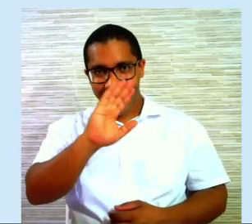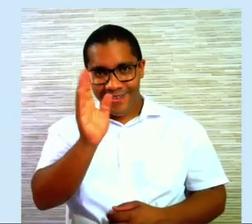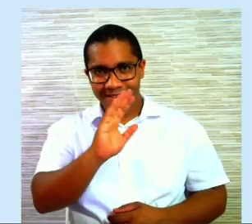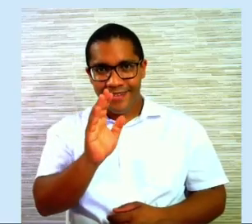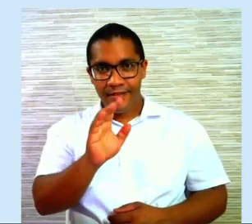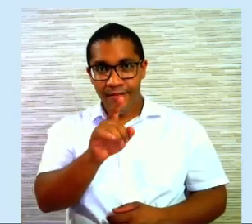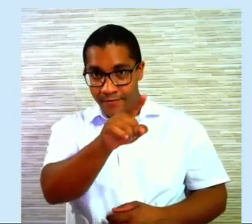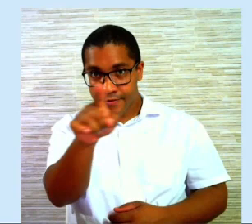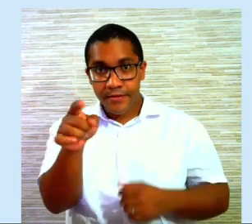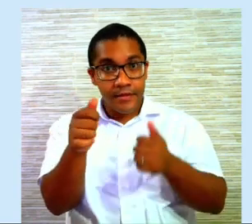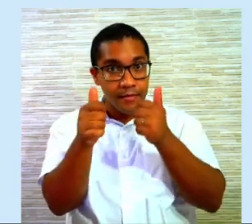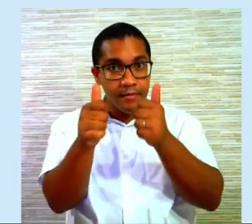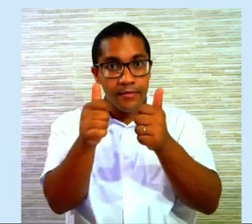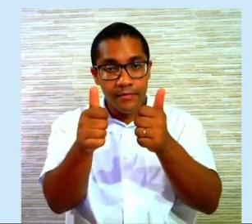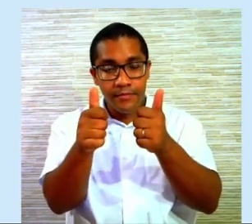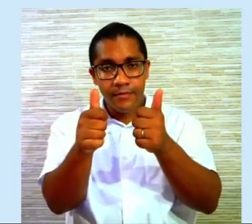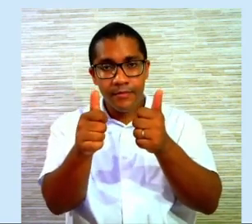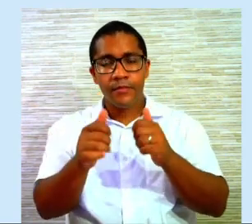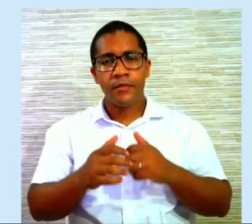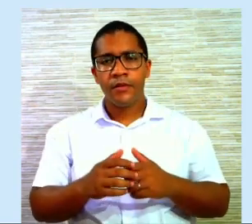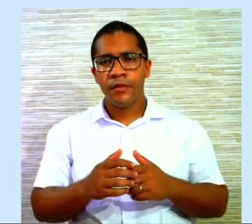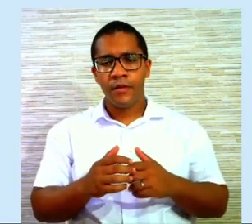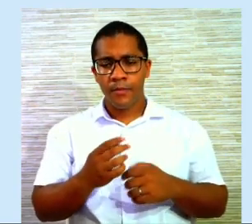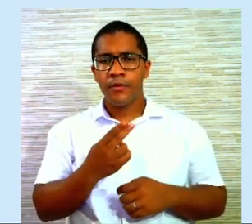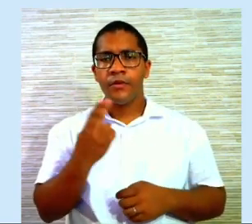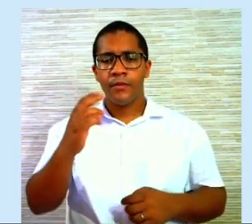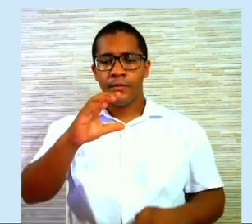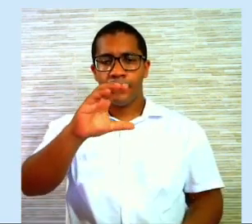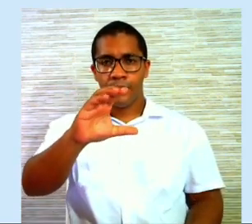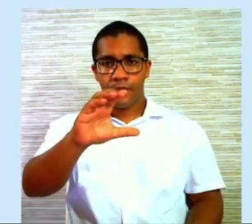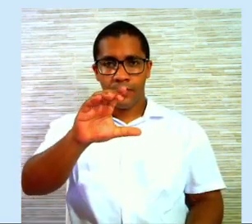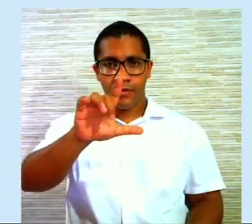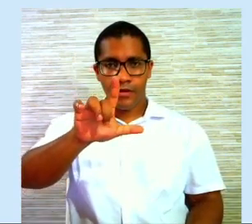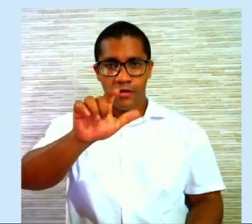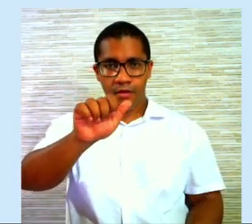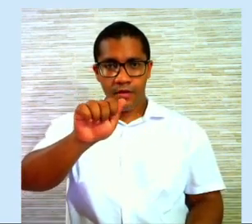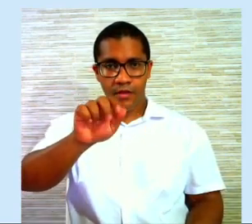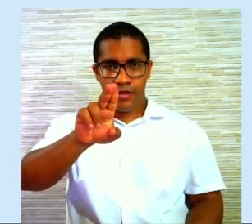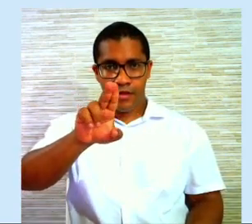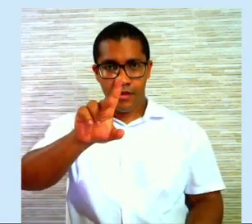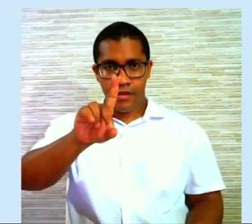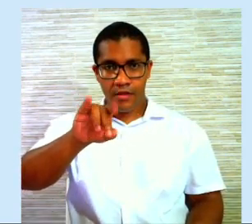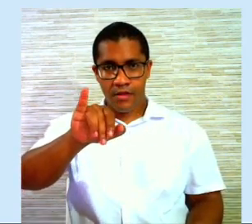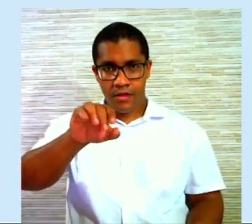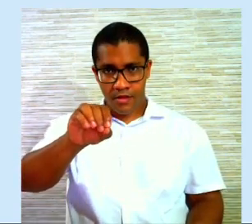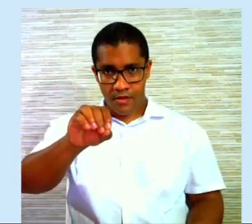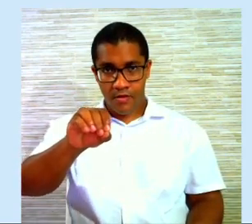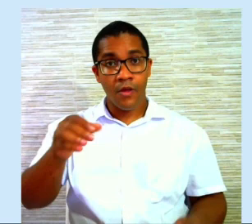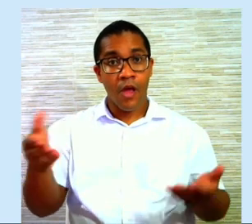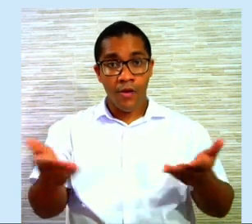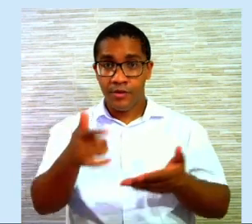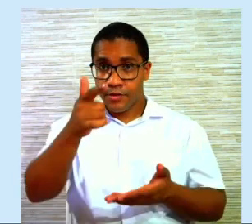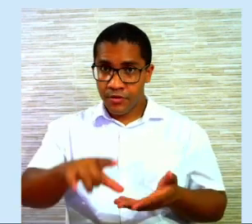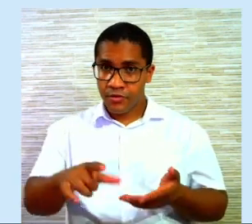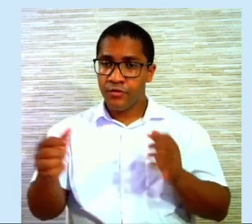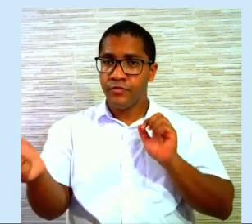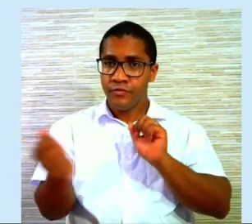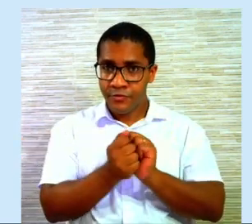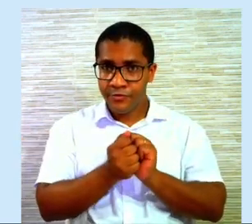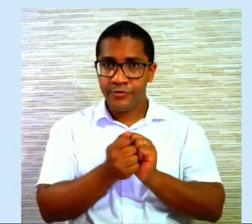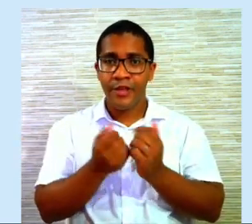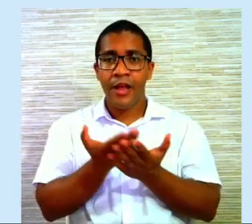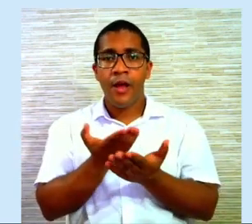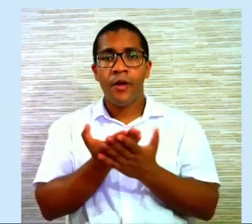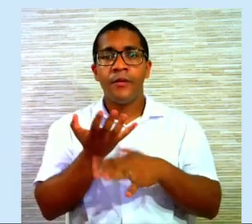Olá pessoal, tudo bem com vocês? Eu sou o professor Cláudio Nascimento. Estamos mais uma vez aqui